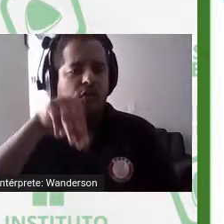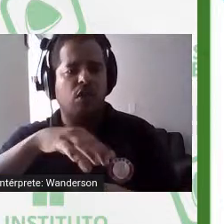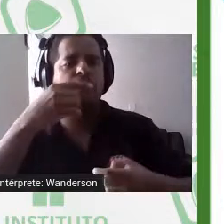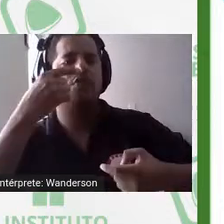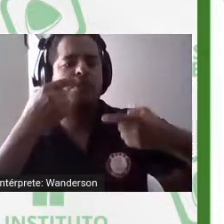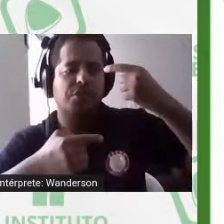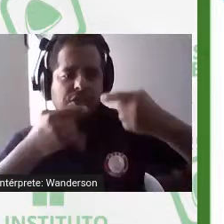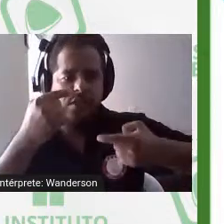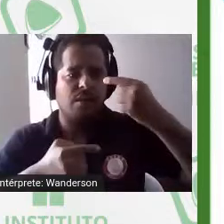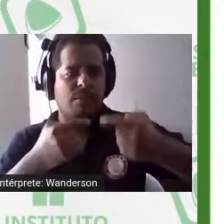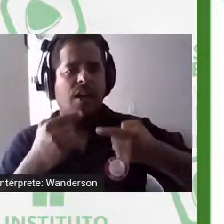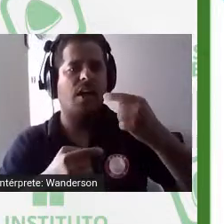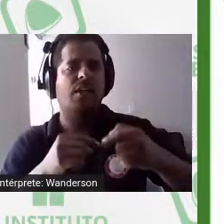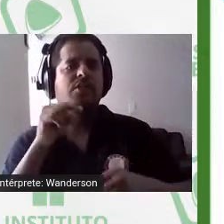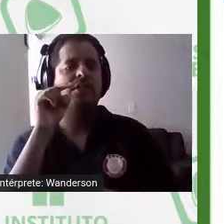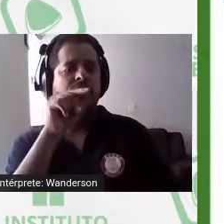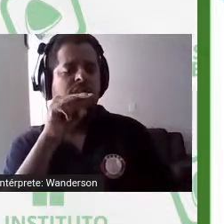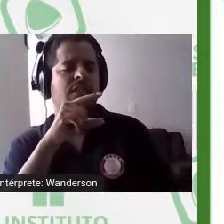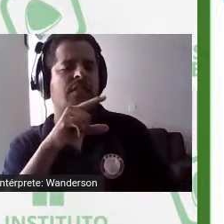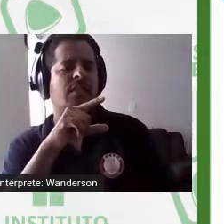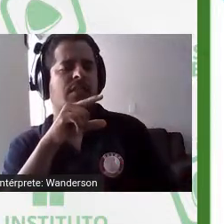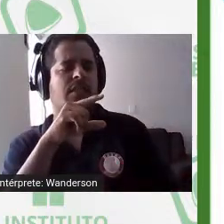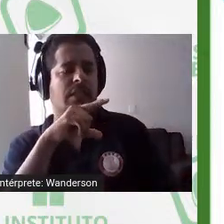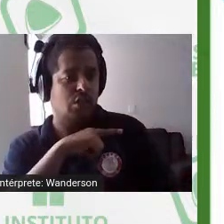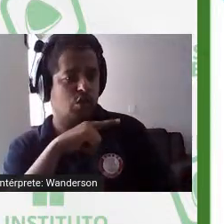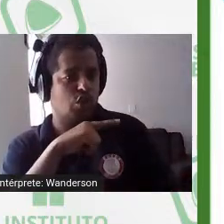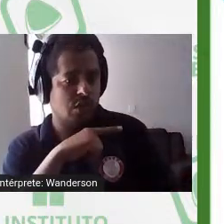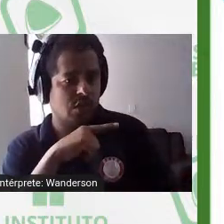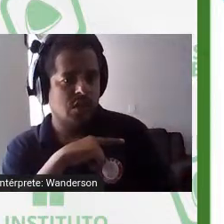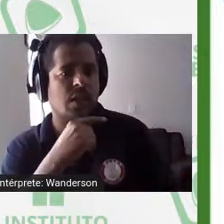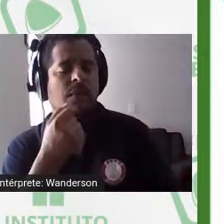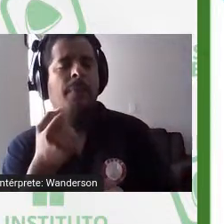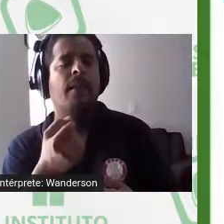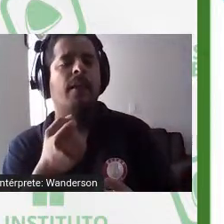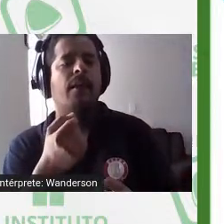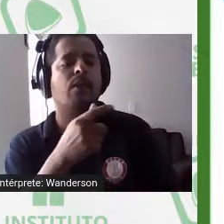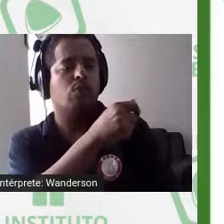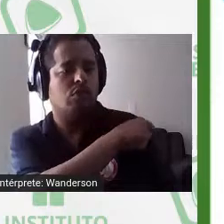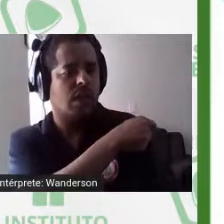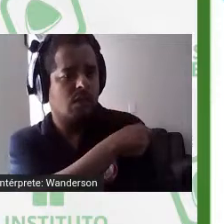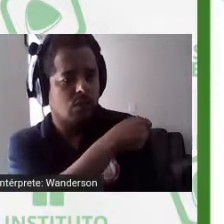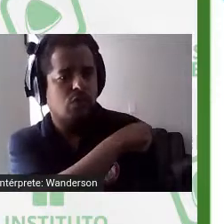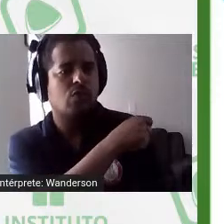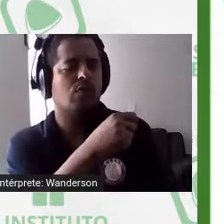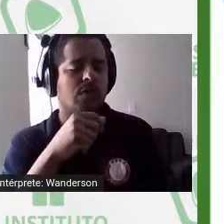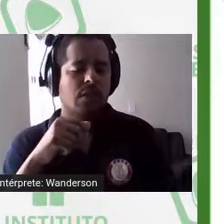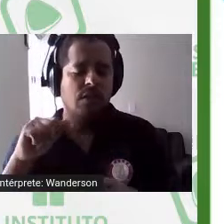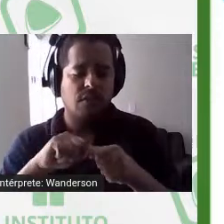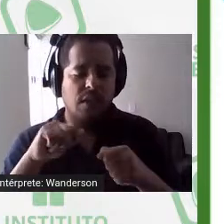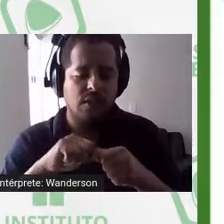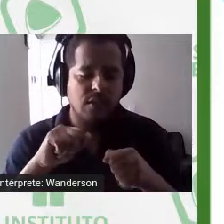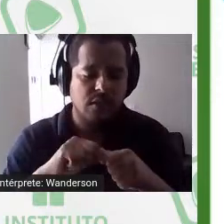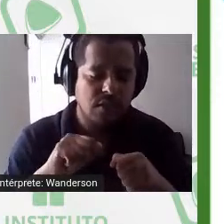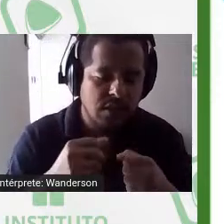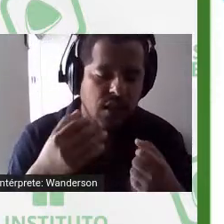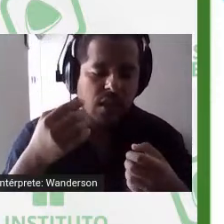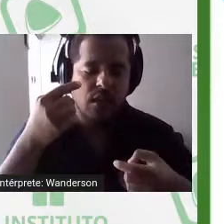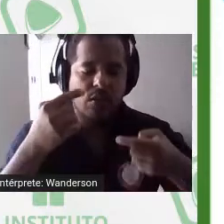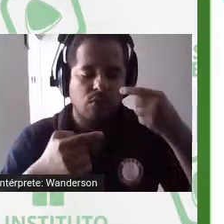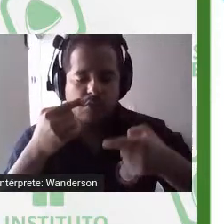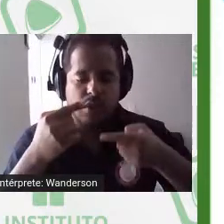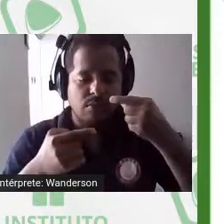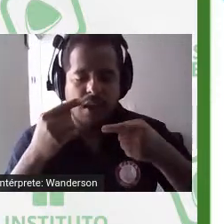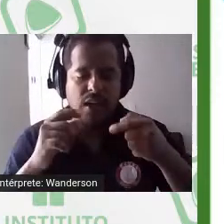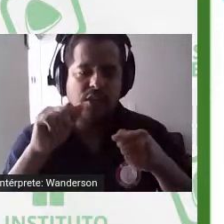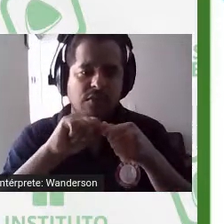professora Bárbara propomos no ambiente, e os discentes, eles respondiam, e a gente acabava debatendo